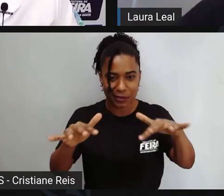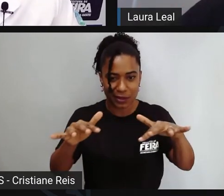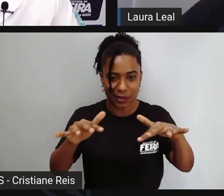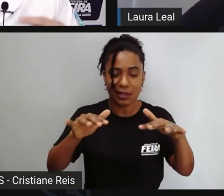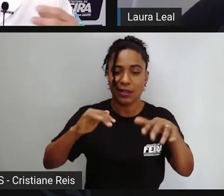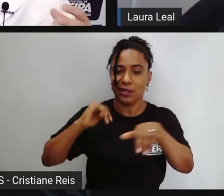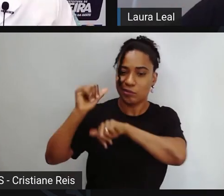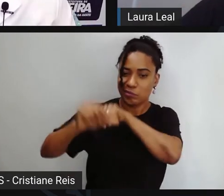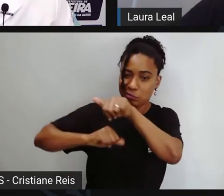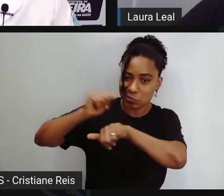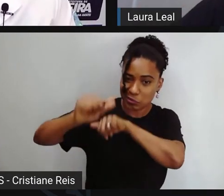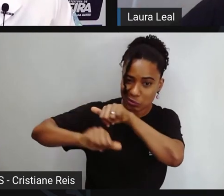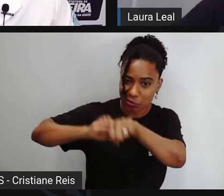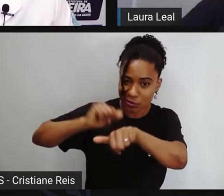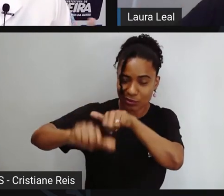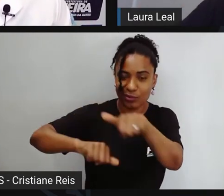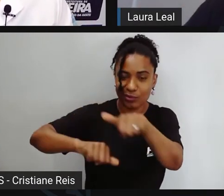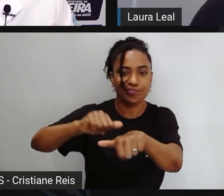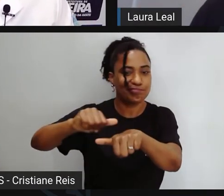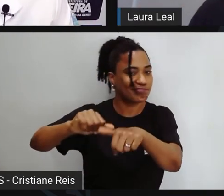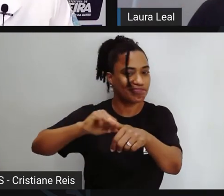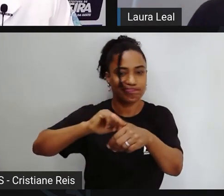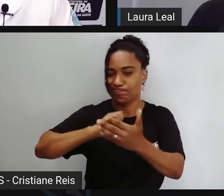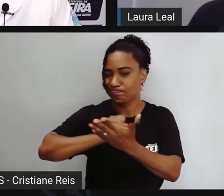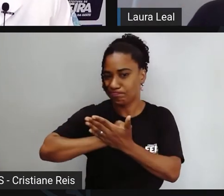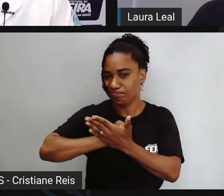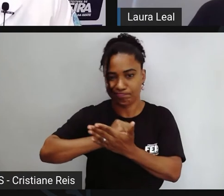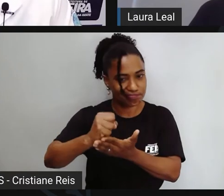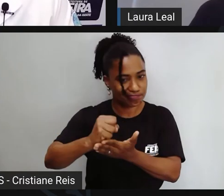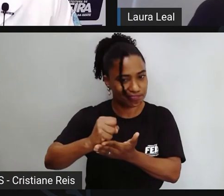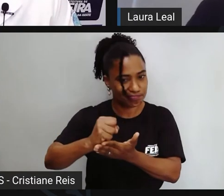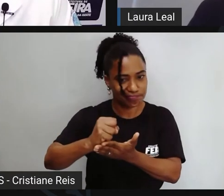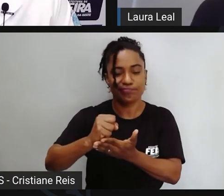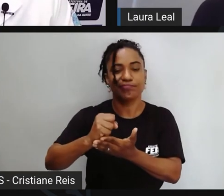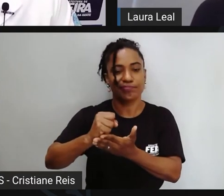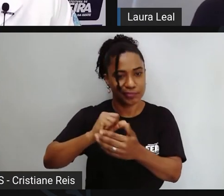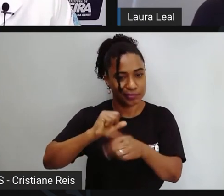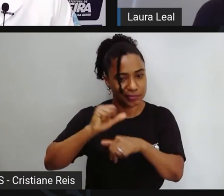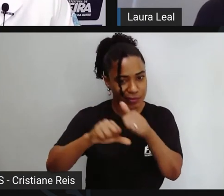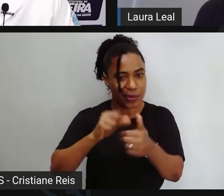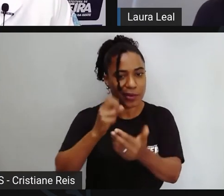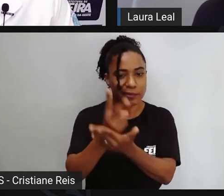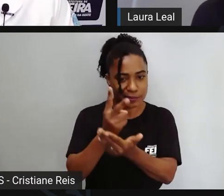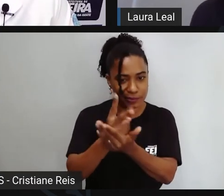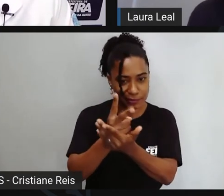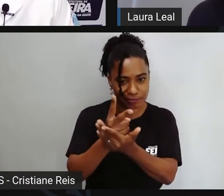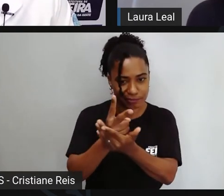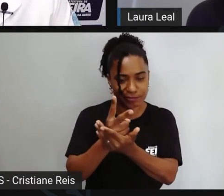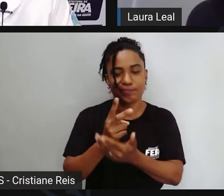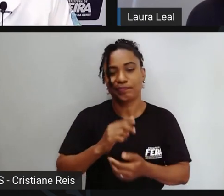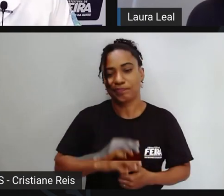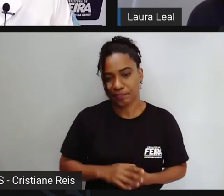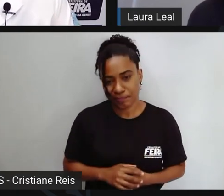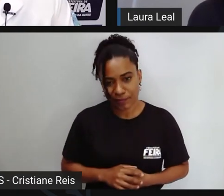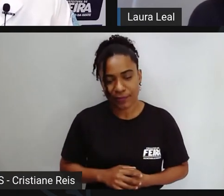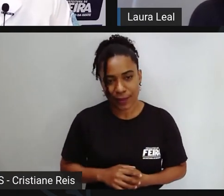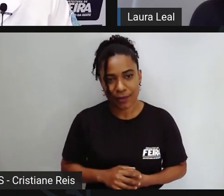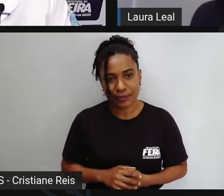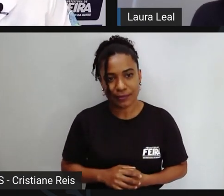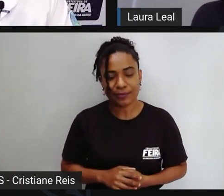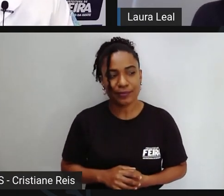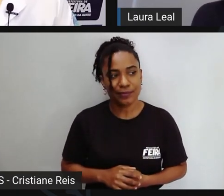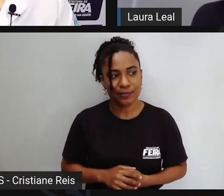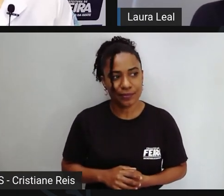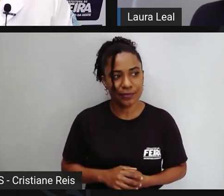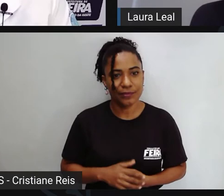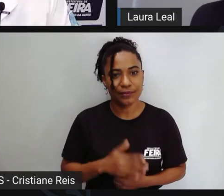vai mudar, algumas coisas vão permanecer, lógico. Você acha que o papel das mulheres ele está